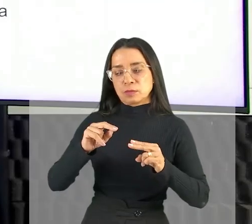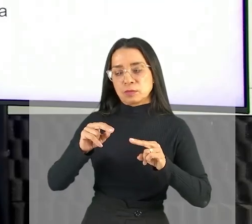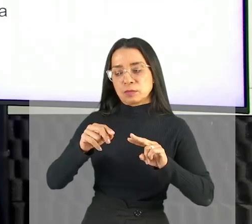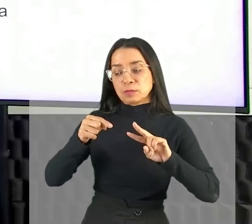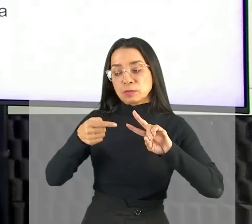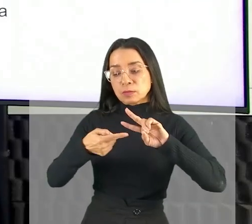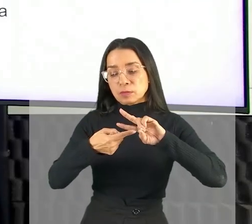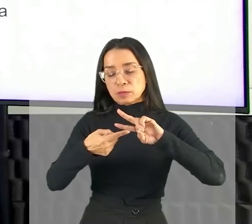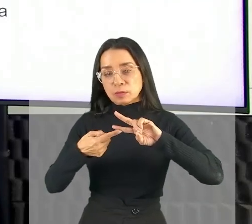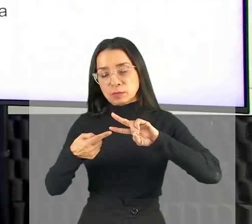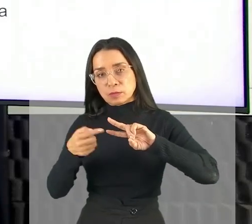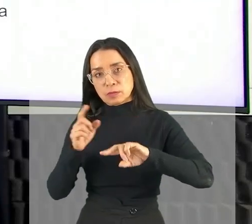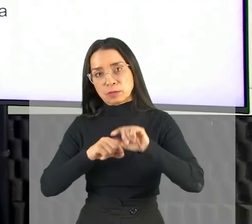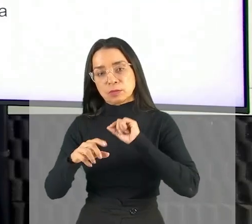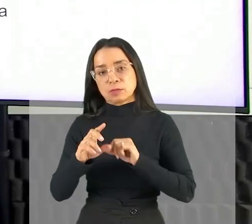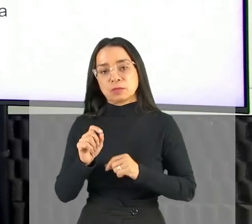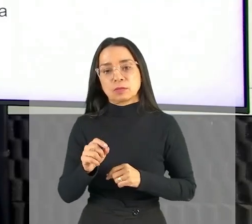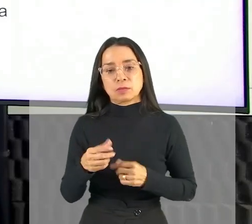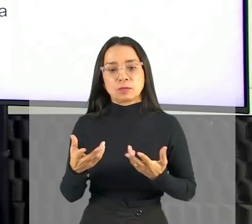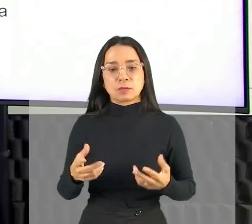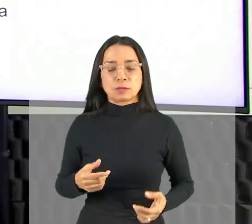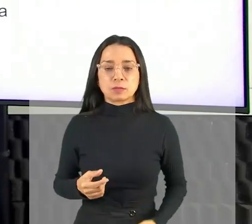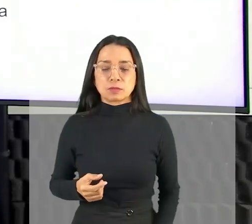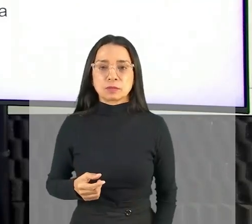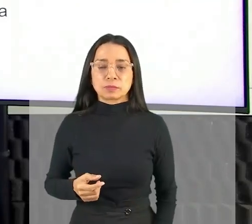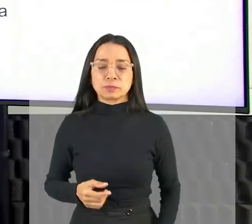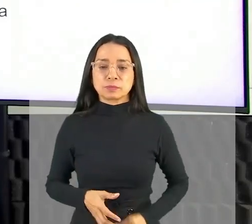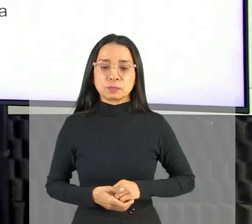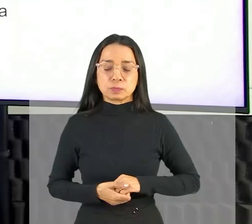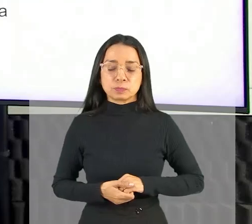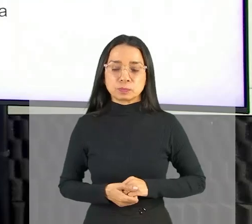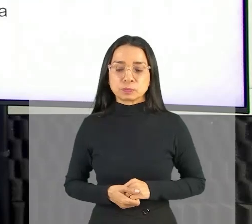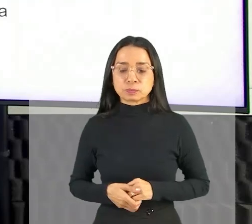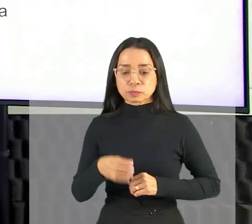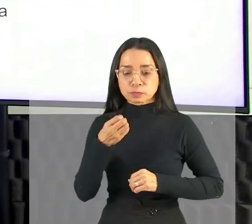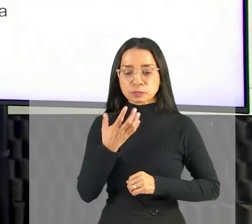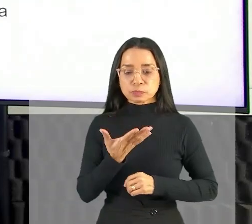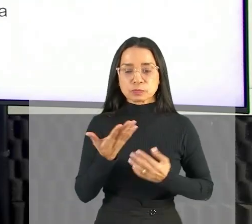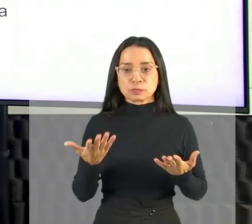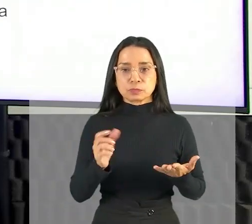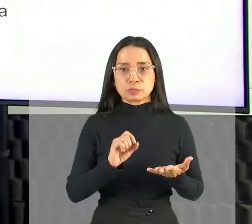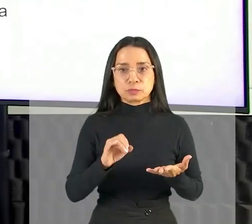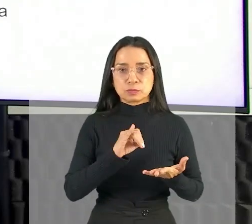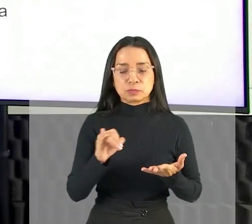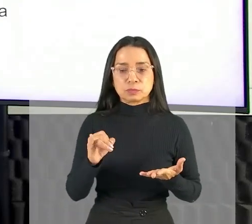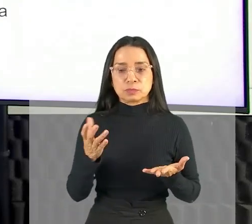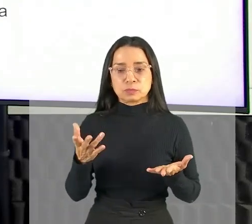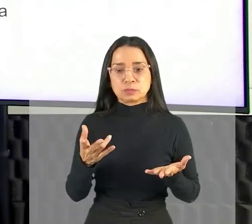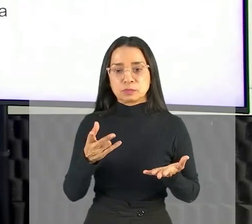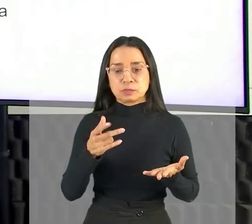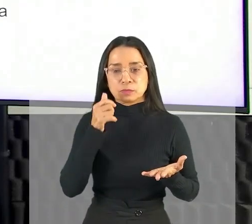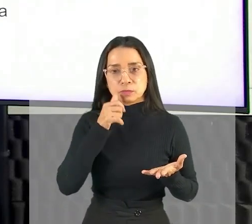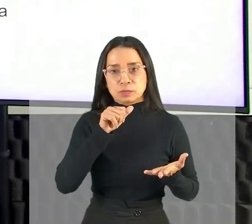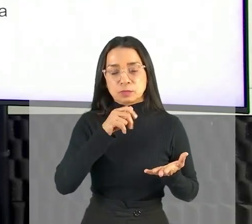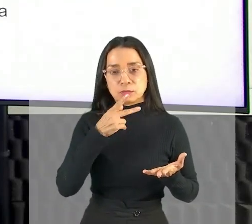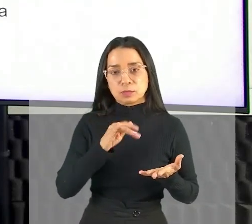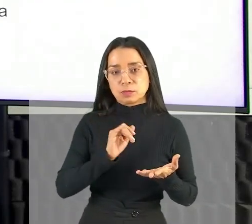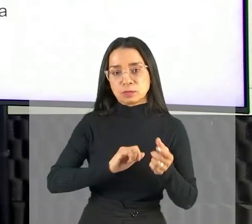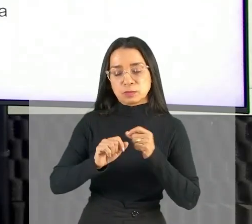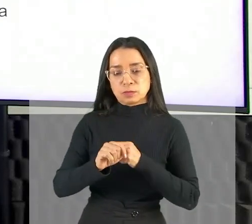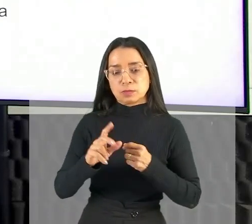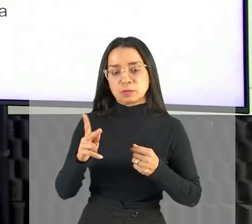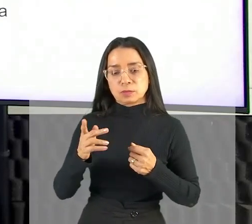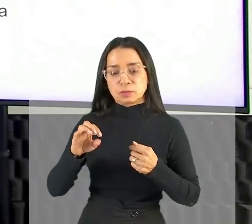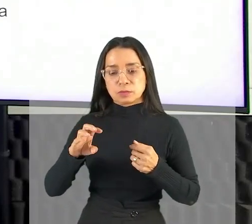ah que mais que ele fala aqui que é interessante ah bom Então se os pais eu já deduzi que os pais são heterozigotos né Eu